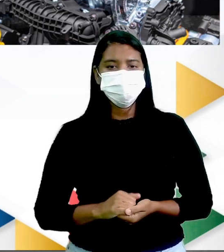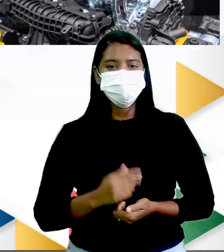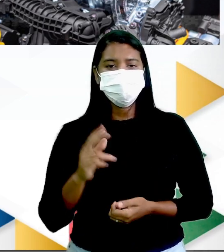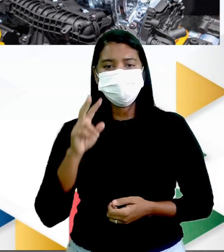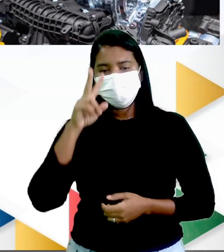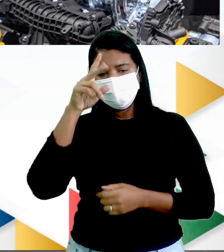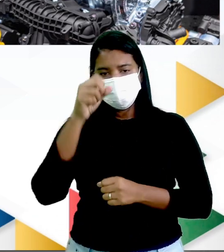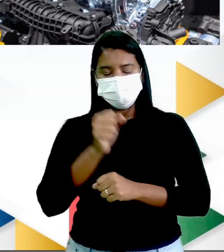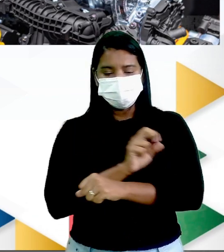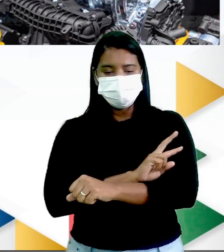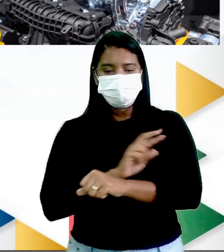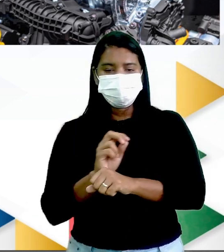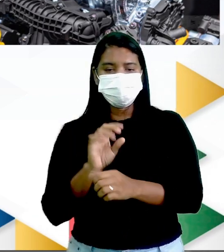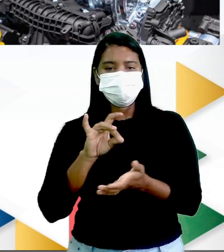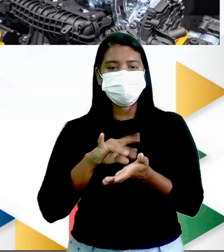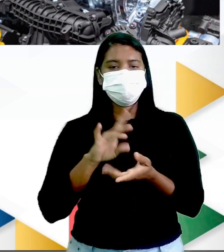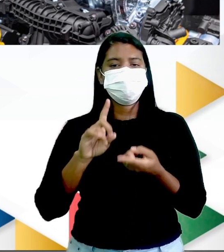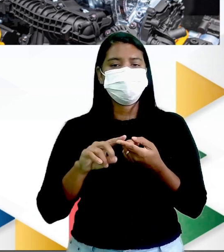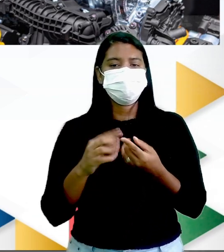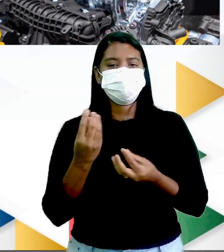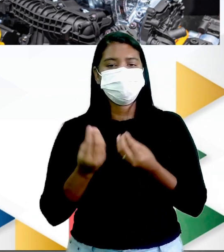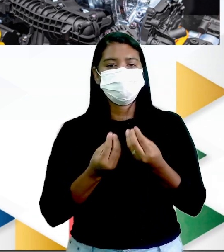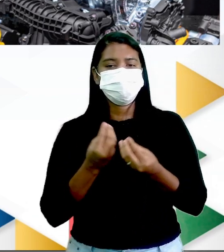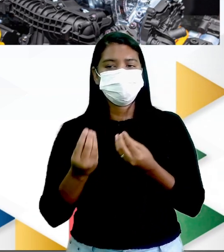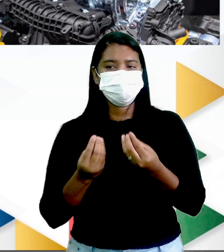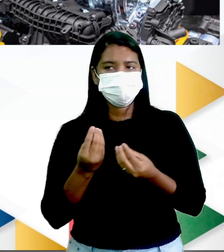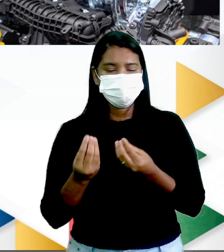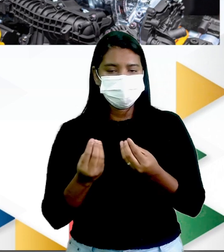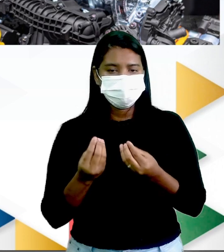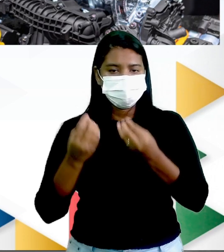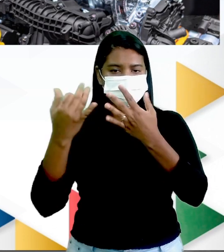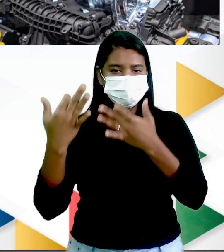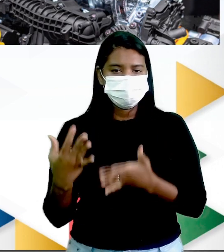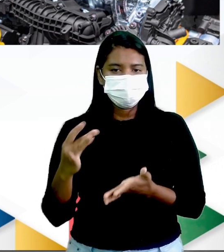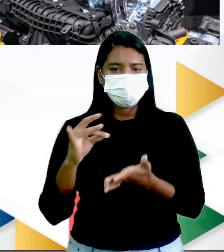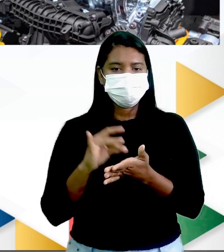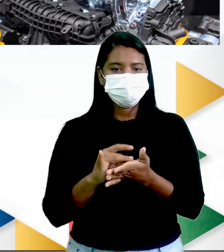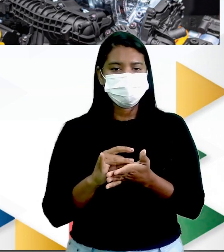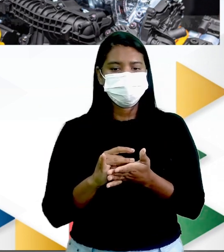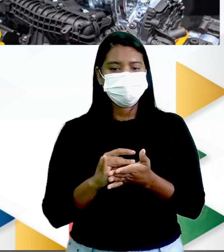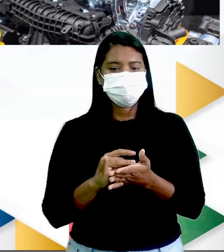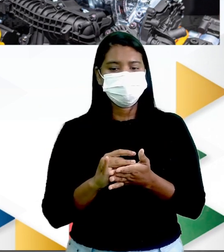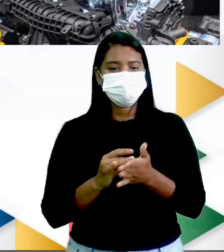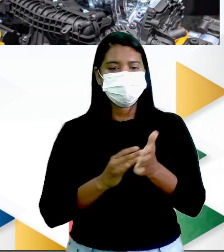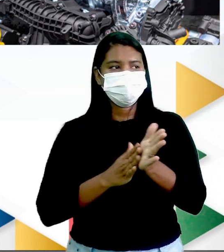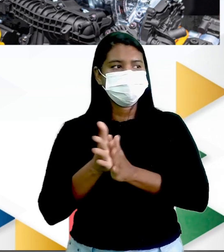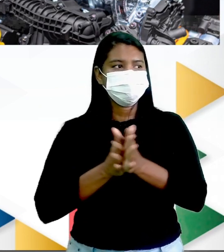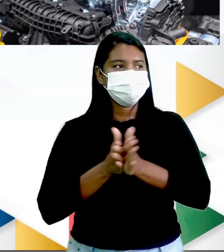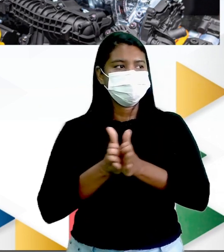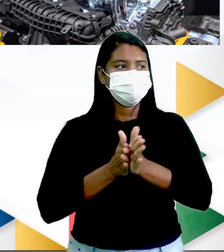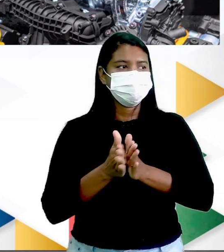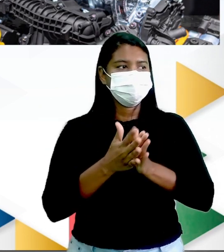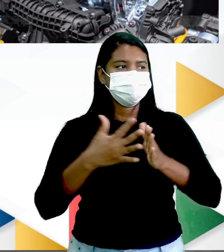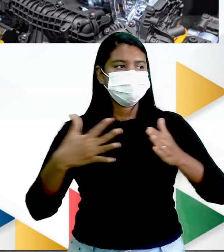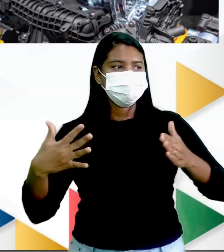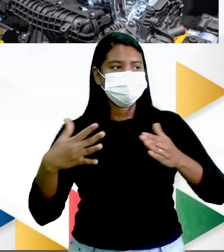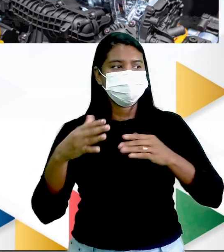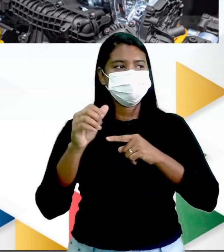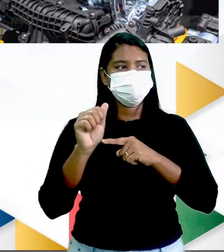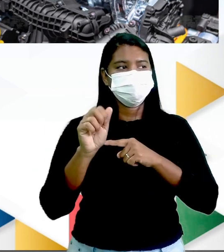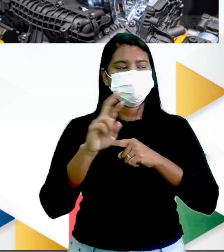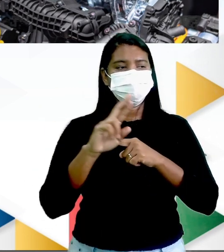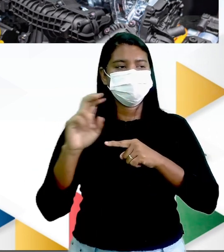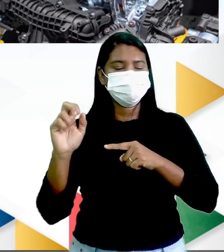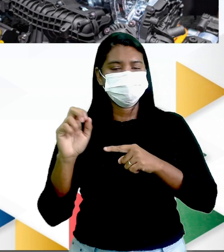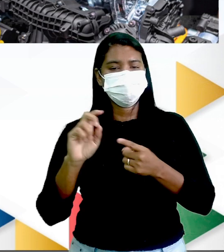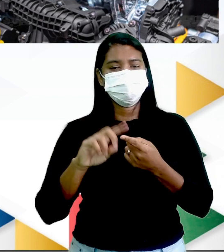forças dissipativas, tais como as forças de atrito e as forças de arraste.